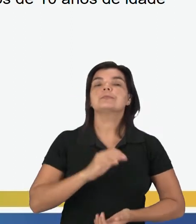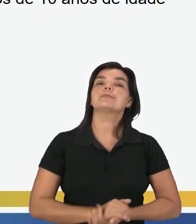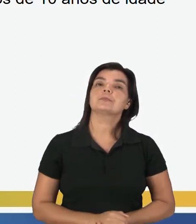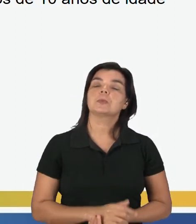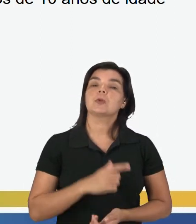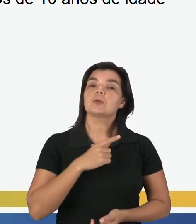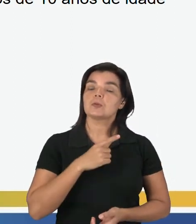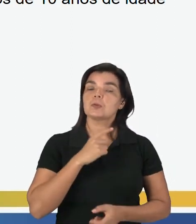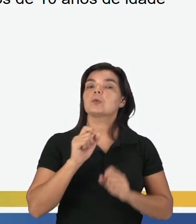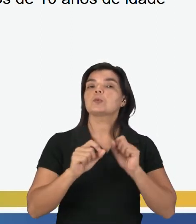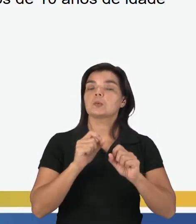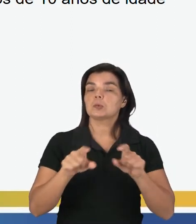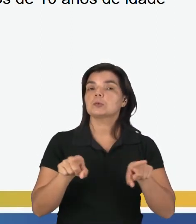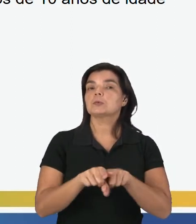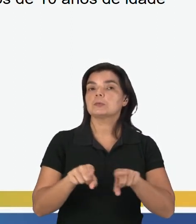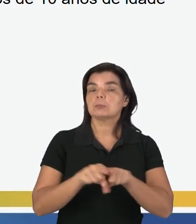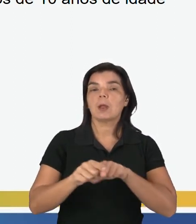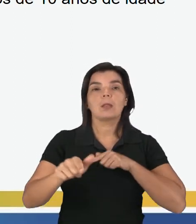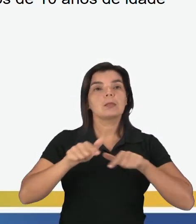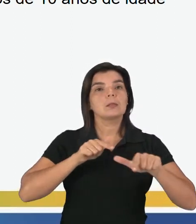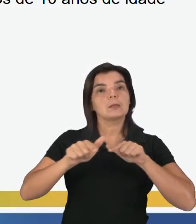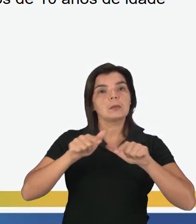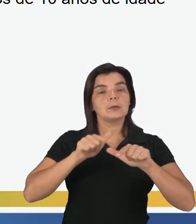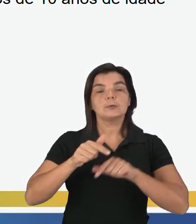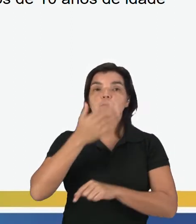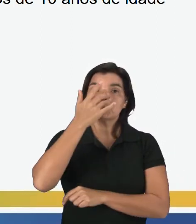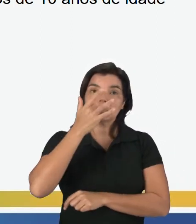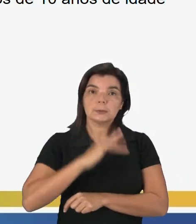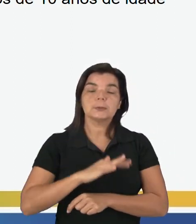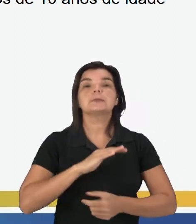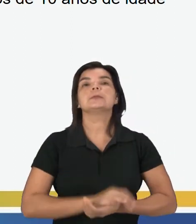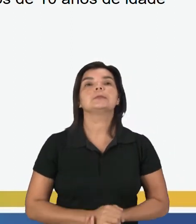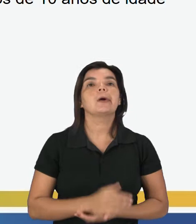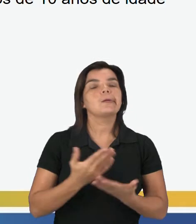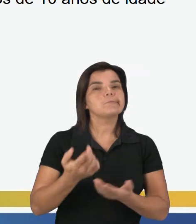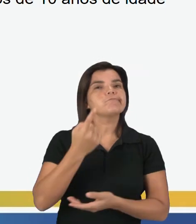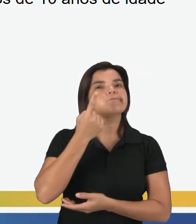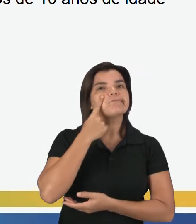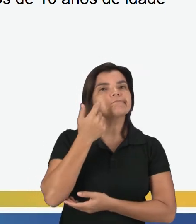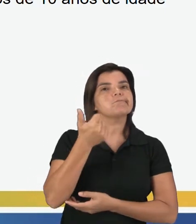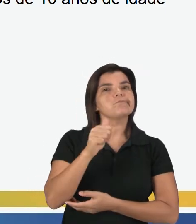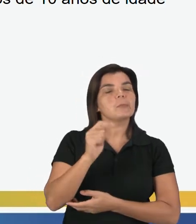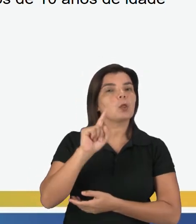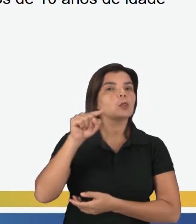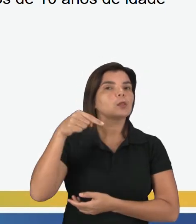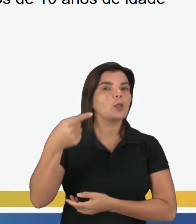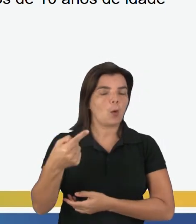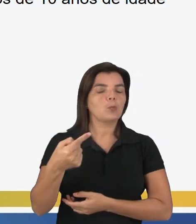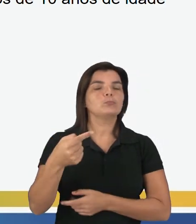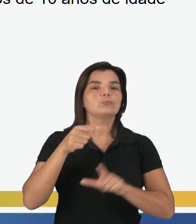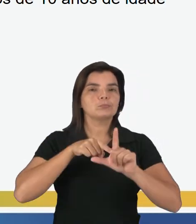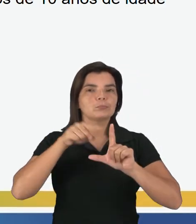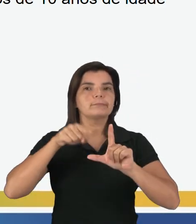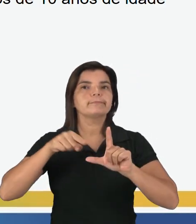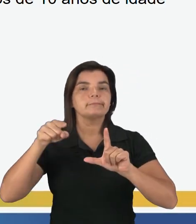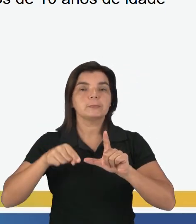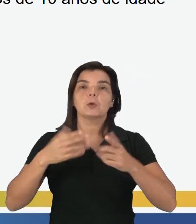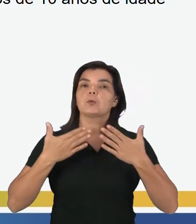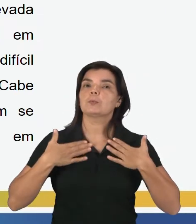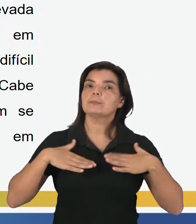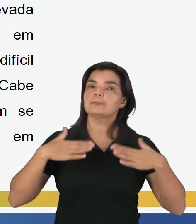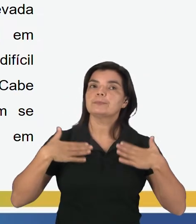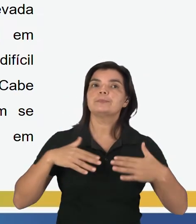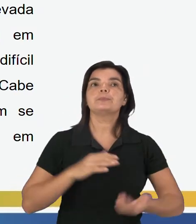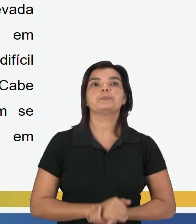66,1% se encontram na condição de trabalho infantil. E aí você pode verificar depois os outros índices com mais